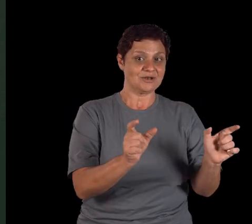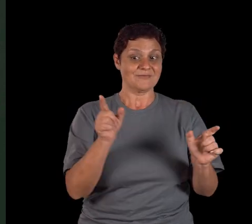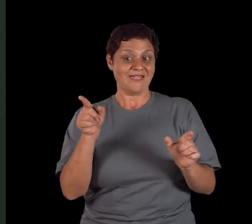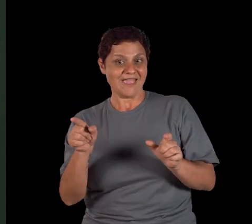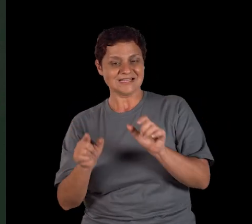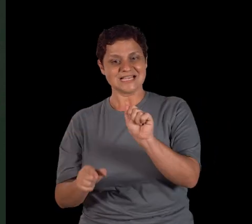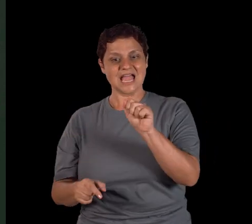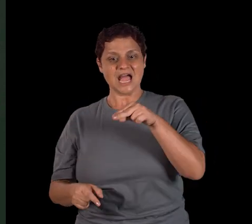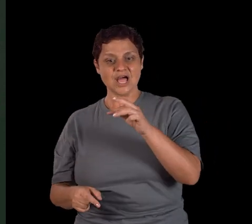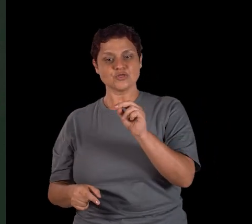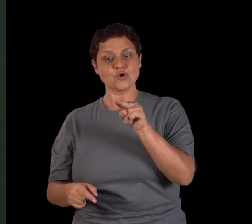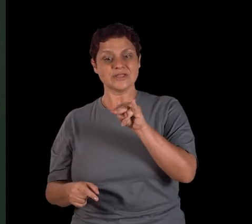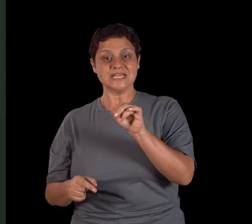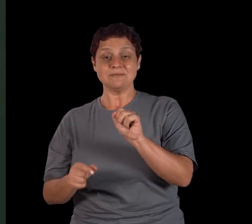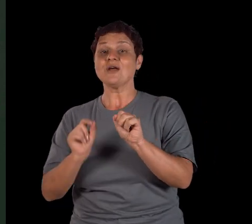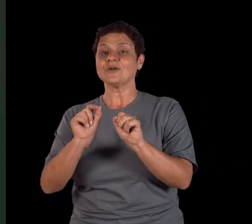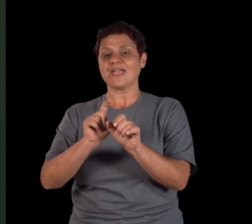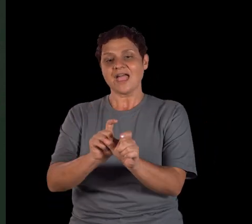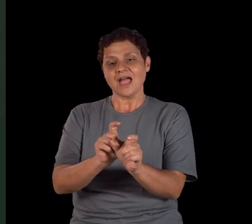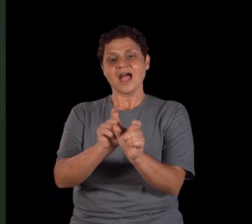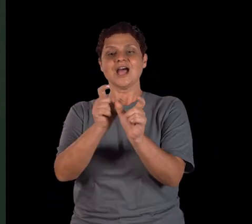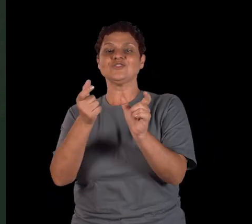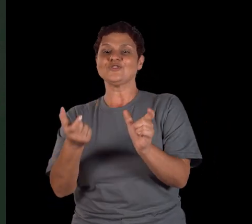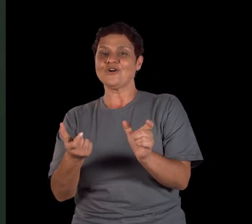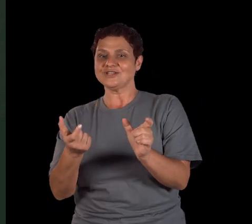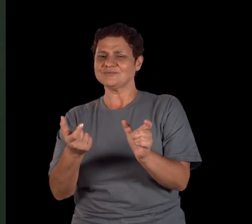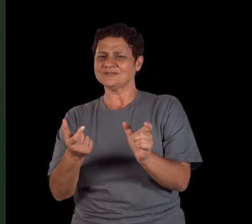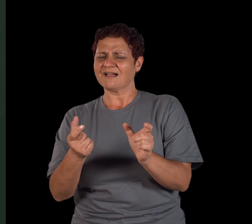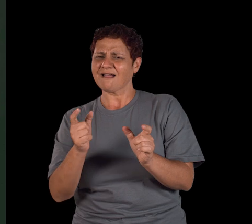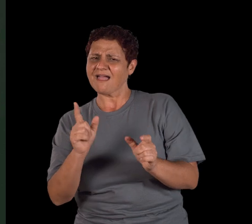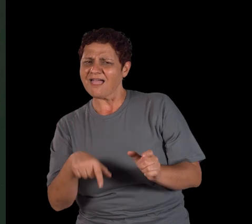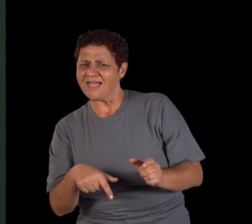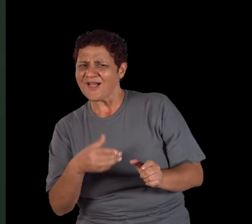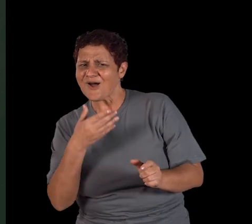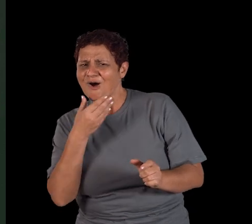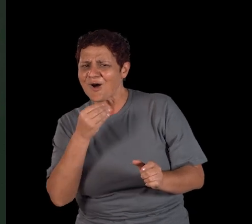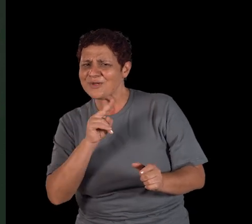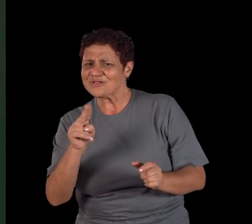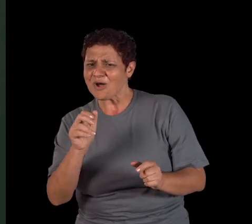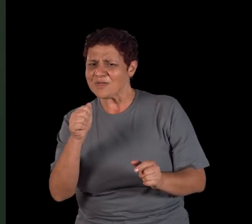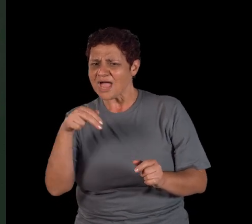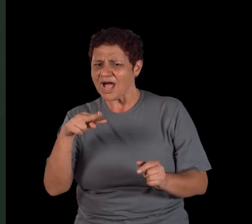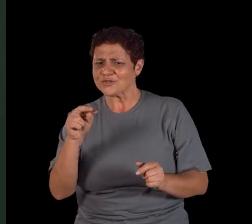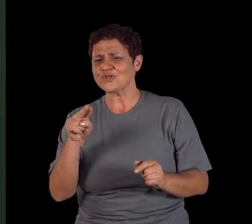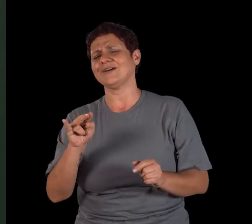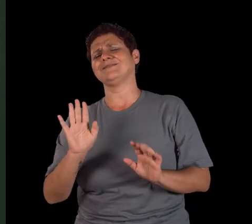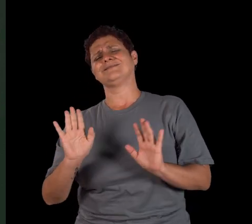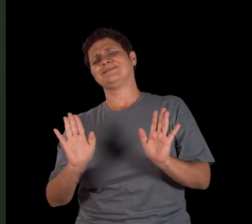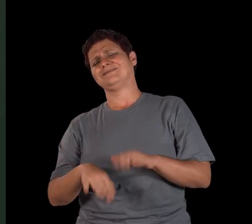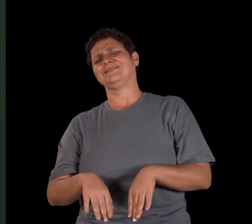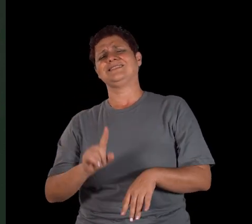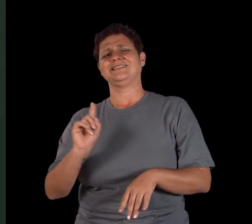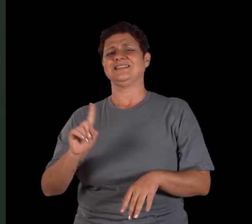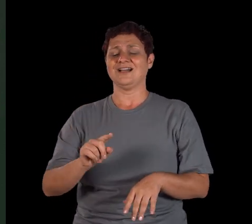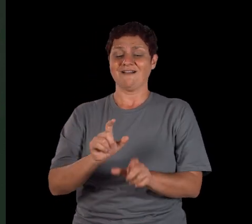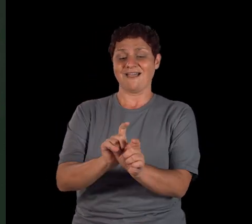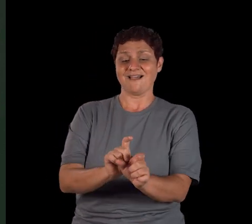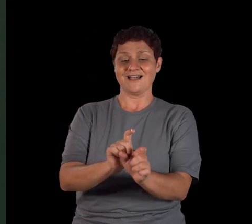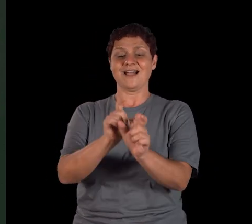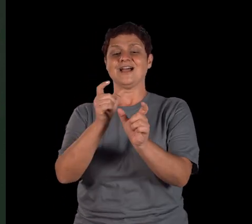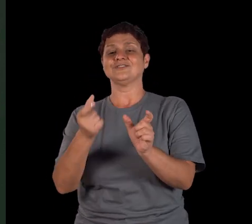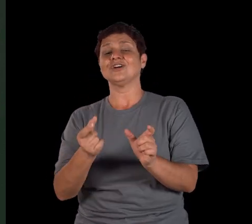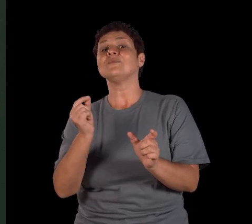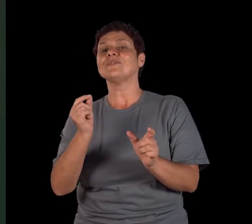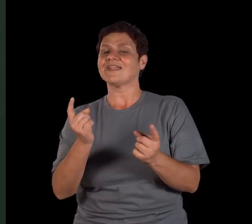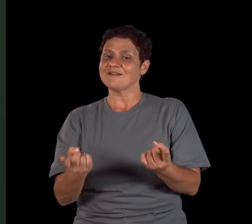é antônimo. Antonímia é de Antônio. Não, né? Antonímia vem de antônimo. O que é um antônimo,